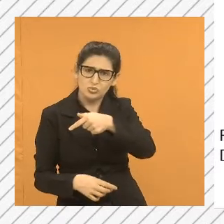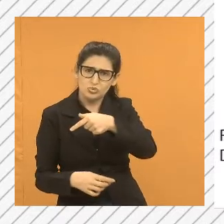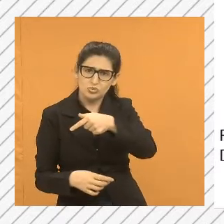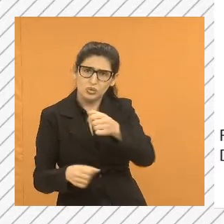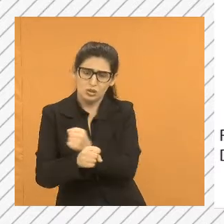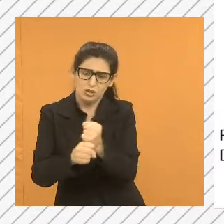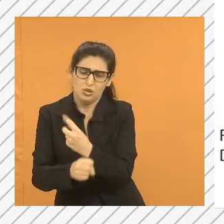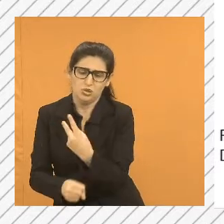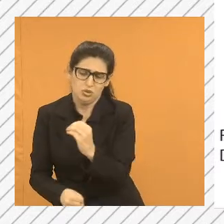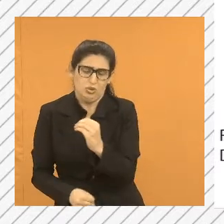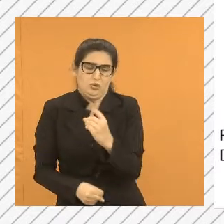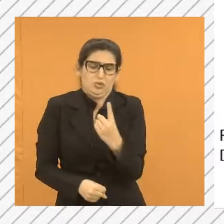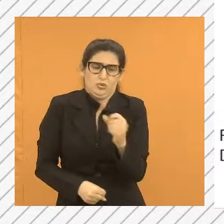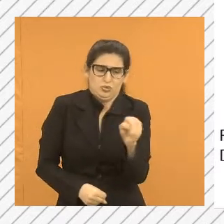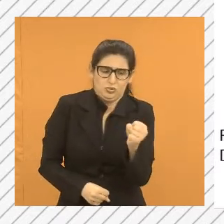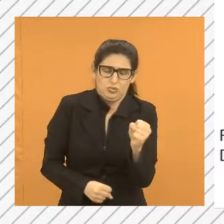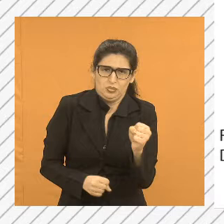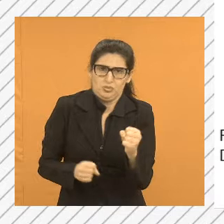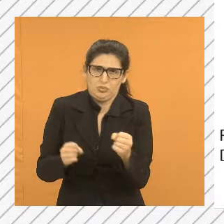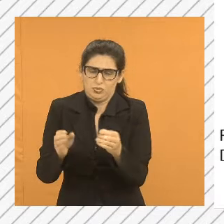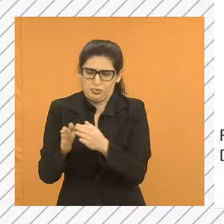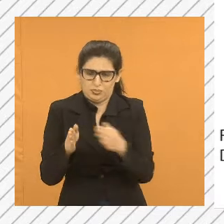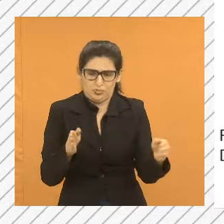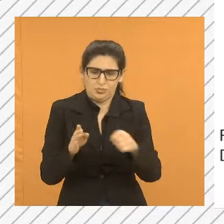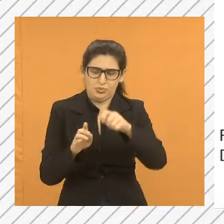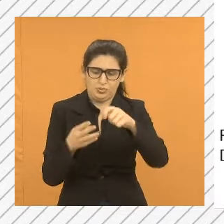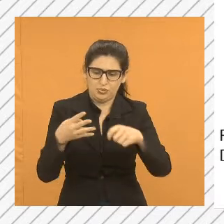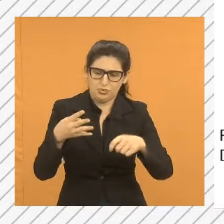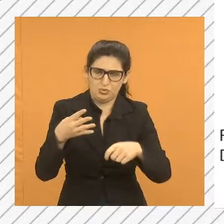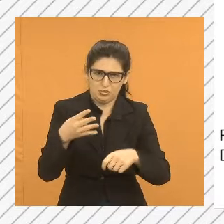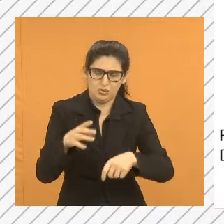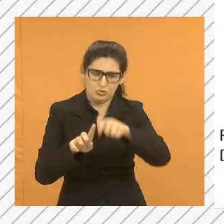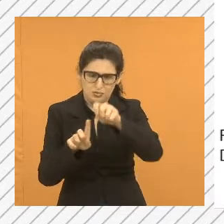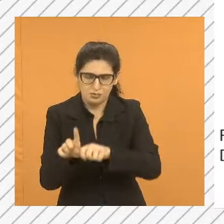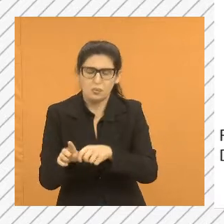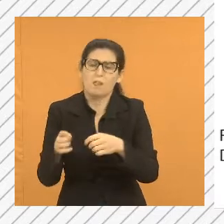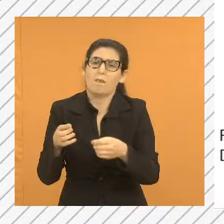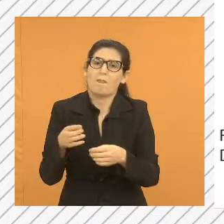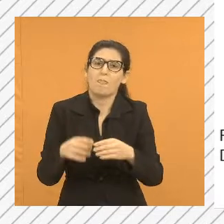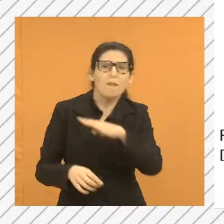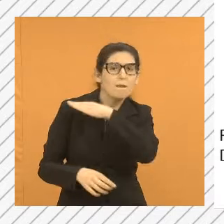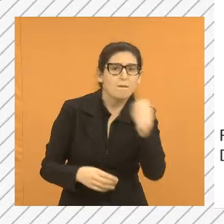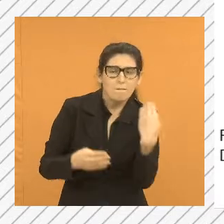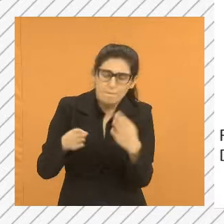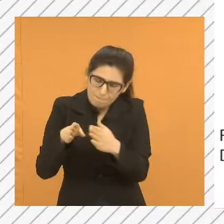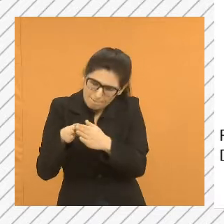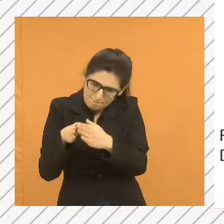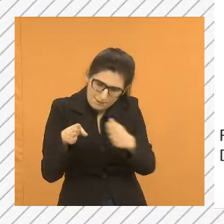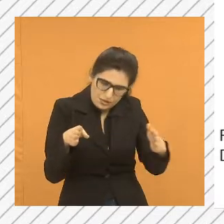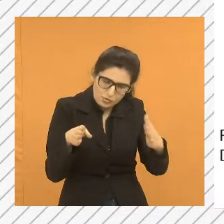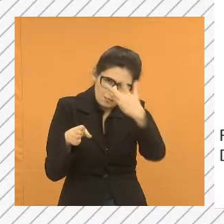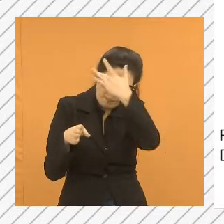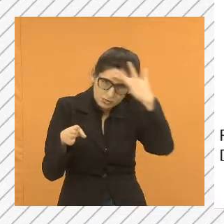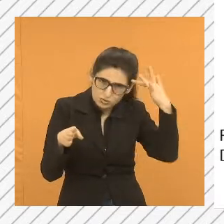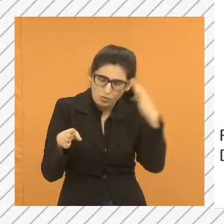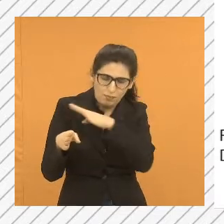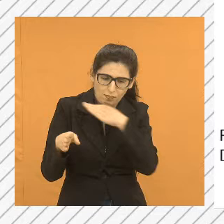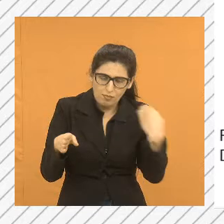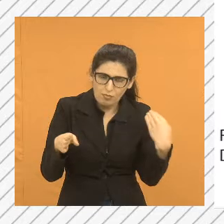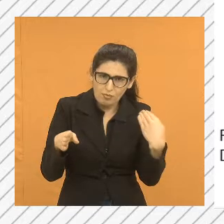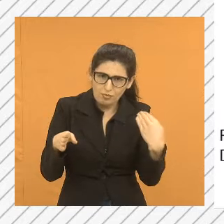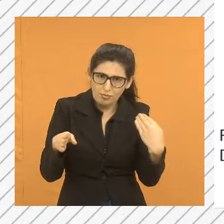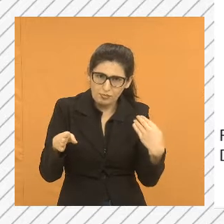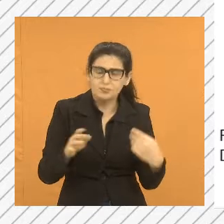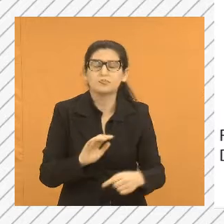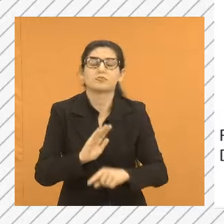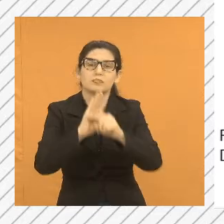nesse ano, no quadrimestre desse ano. A taxa de mortalidade do período, portanto, foi